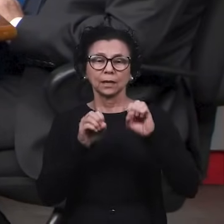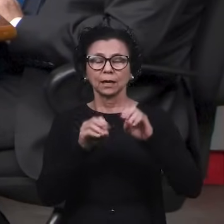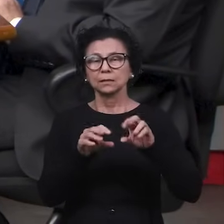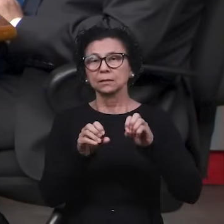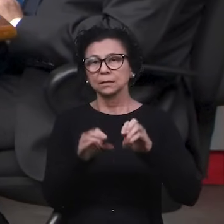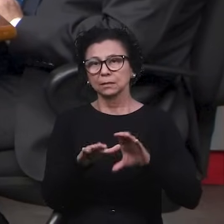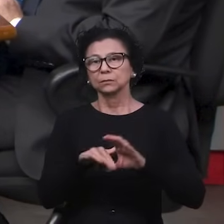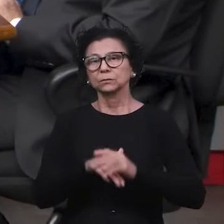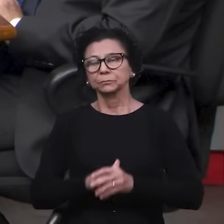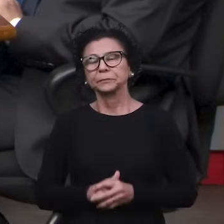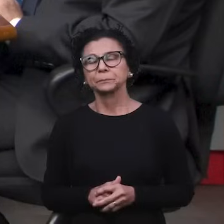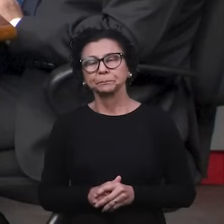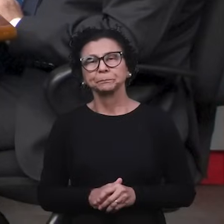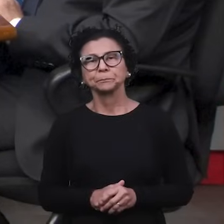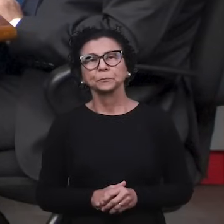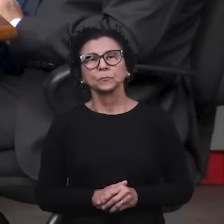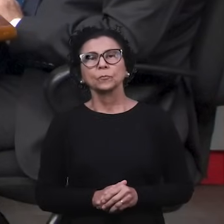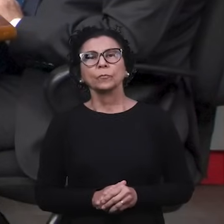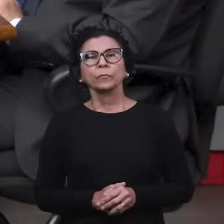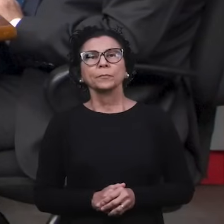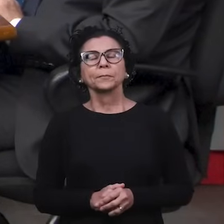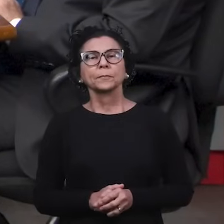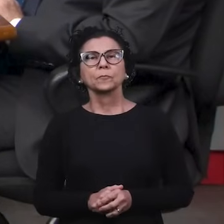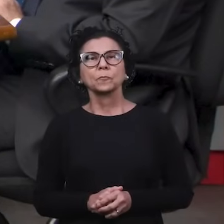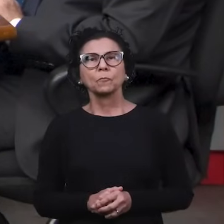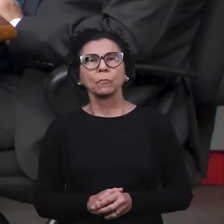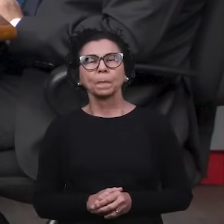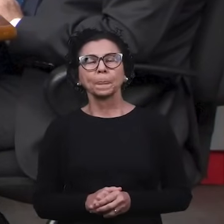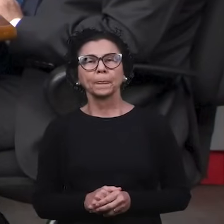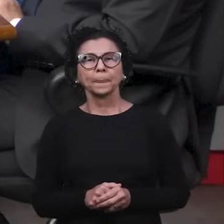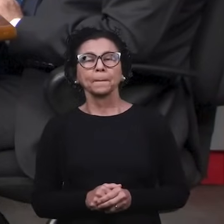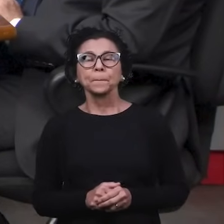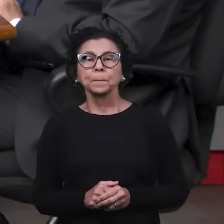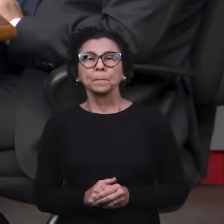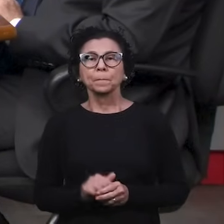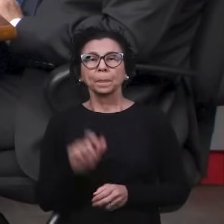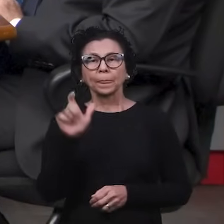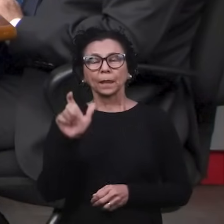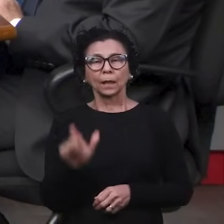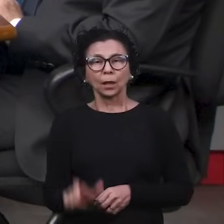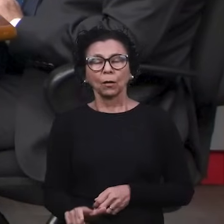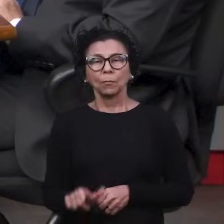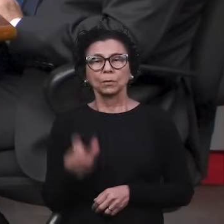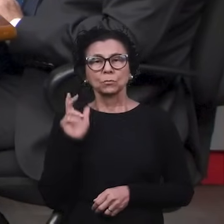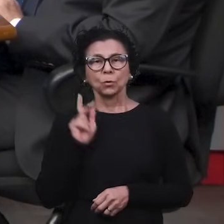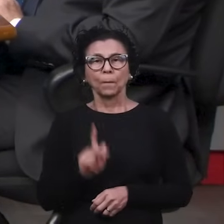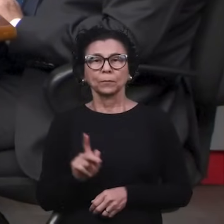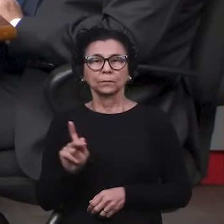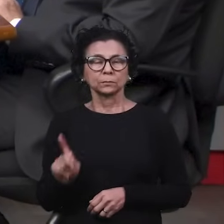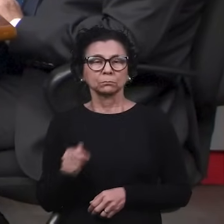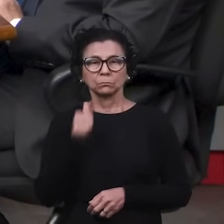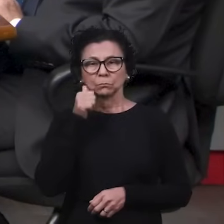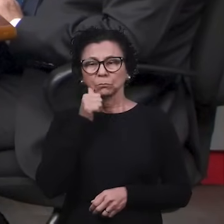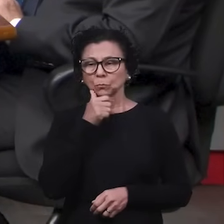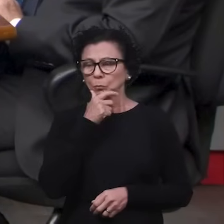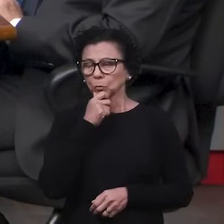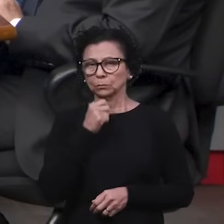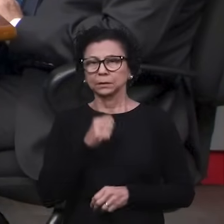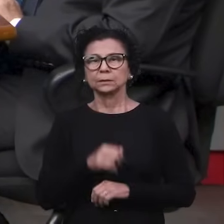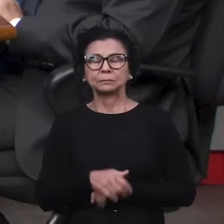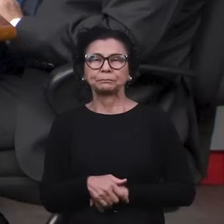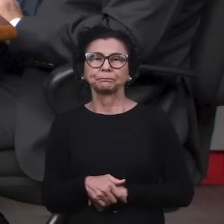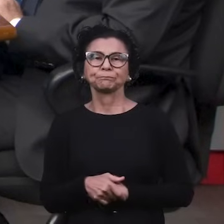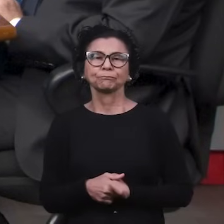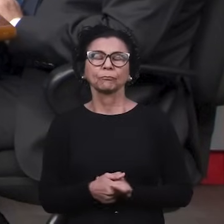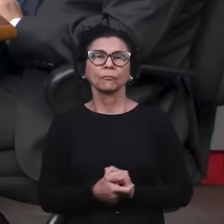hoje, no sentido de falar sobre a ética na vida da professora de classe ou professor de classe. Aliás, nós não vamos falar